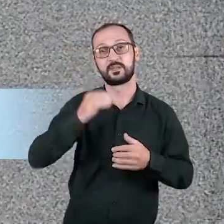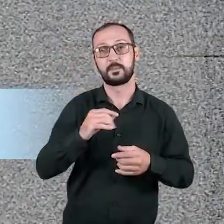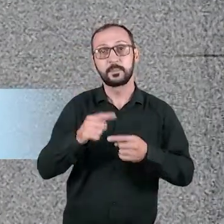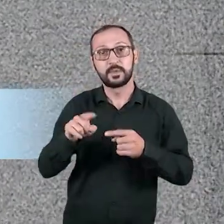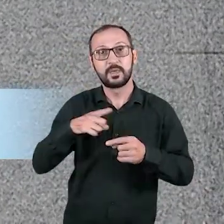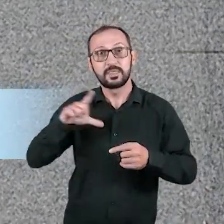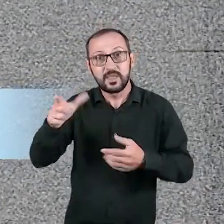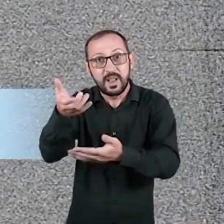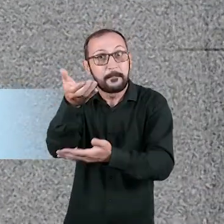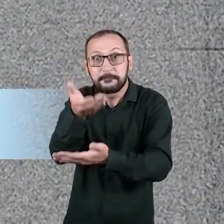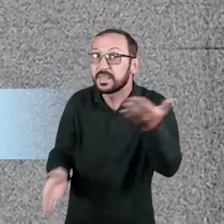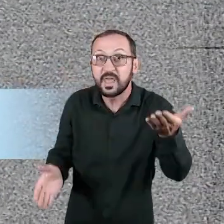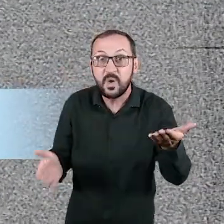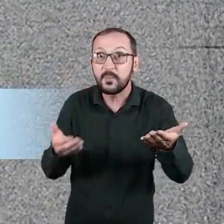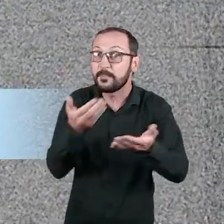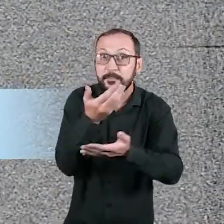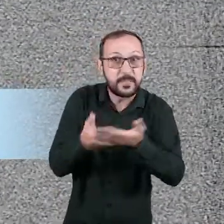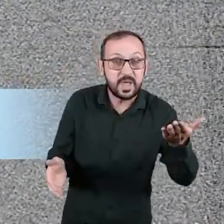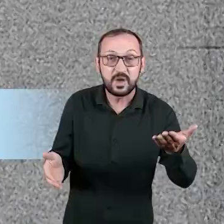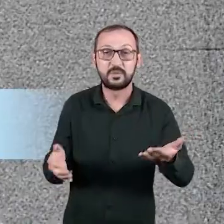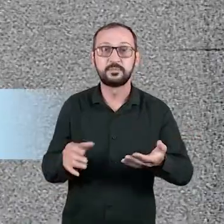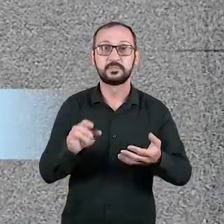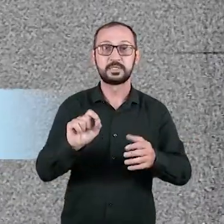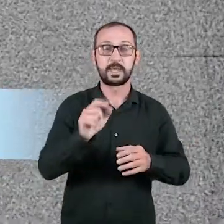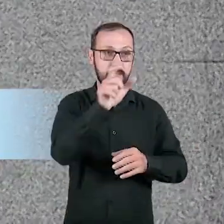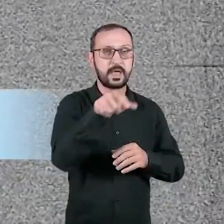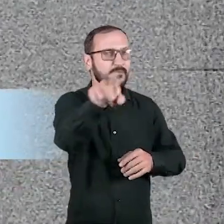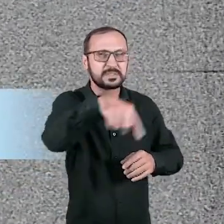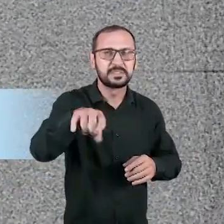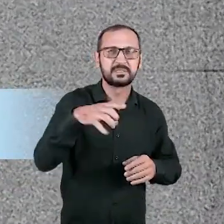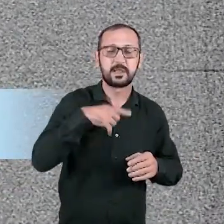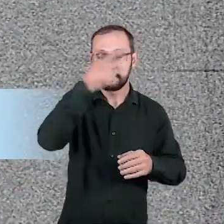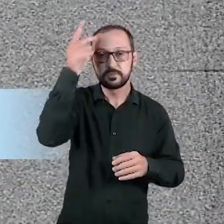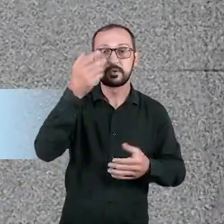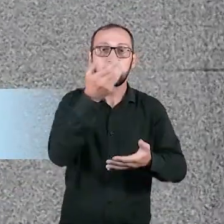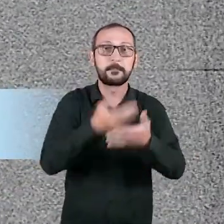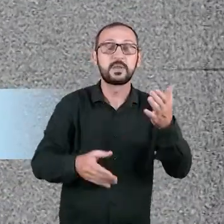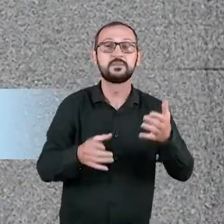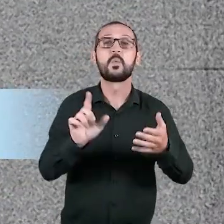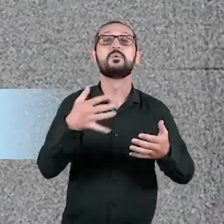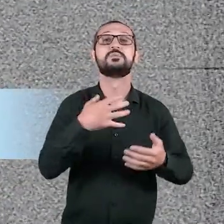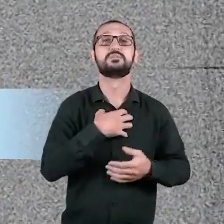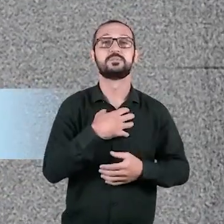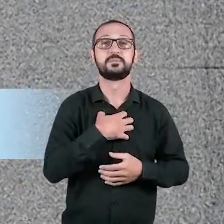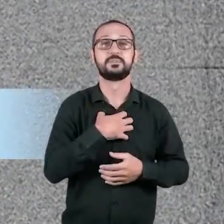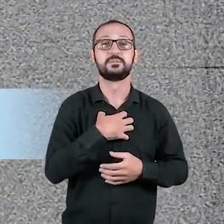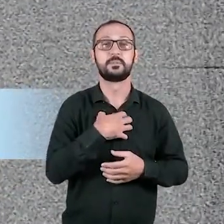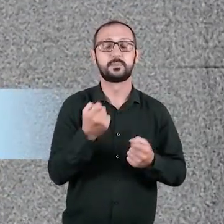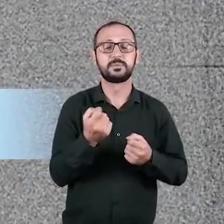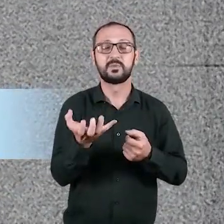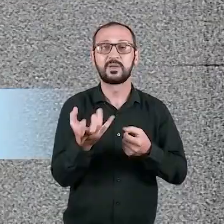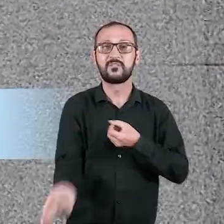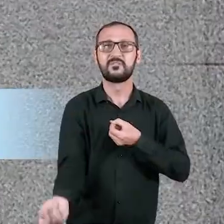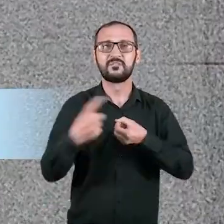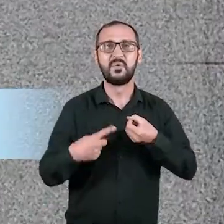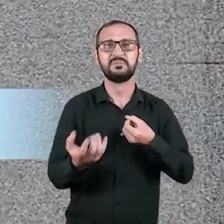Porque existiu a perda, não tem como. E a primeira coisa, quem já perdeu alguém aqui, qual que é o primeiro sentimento que tem? Eu queria